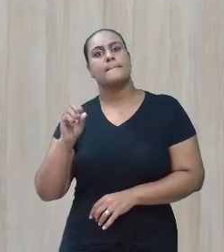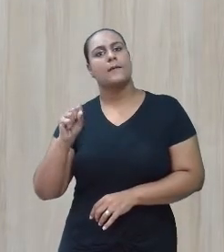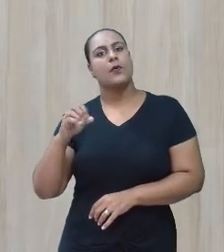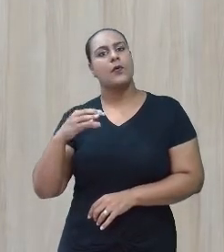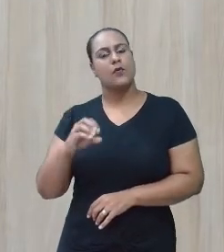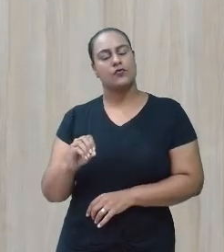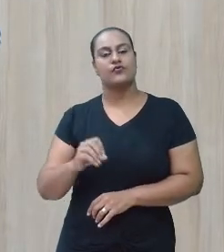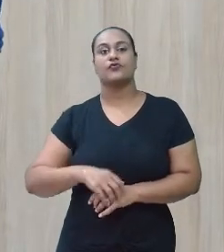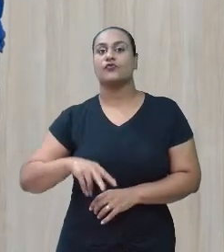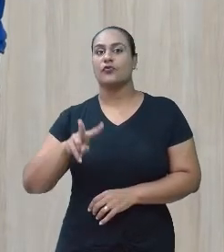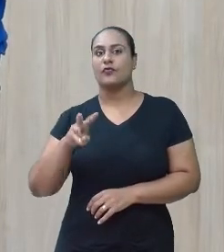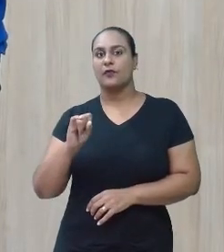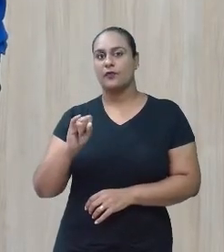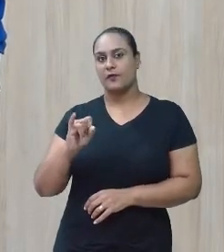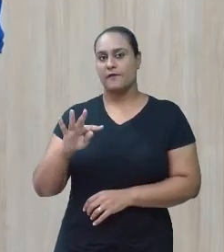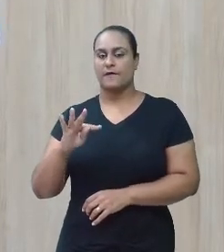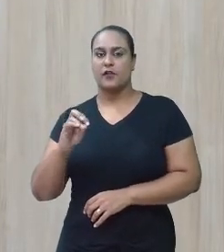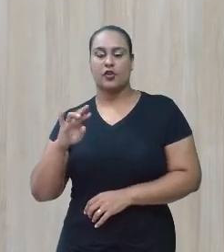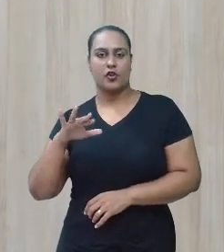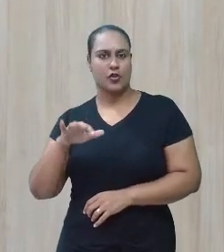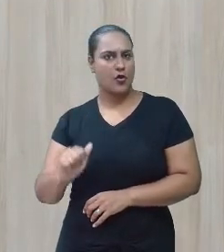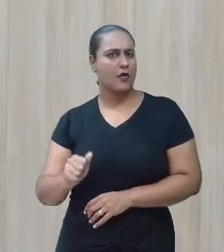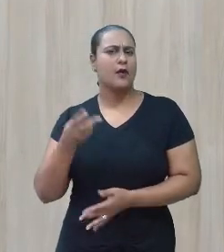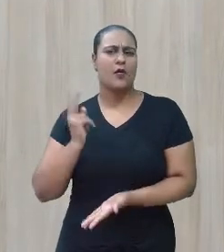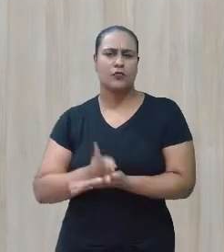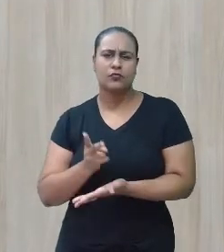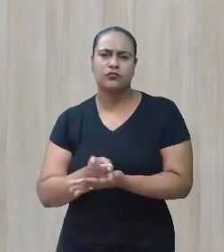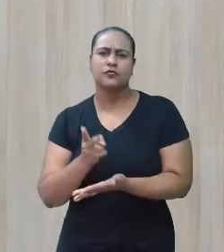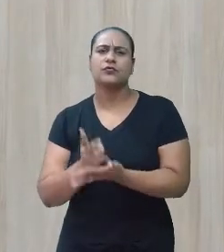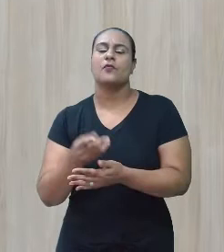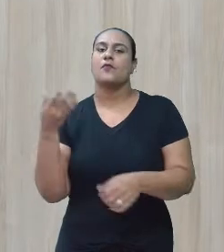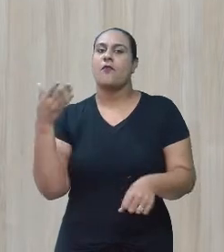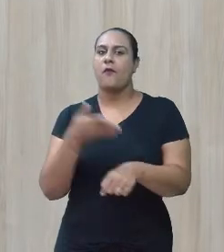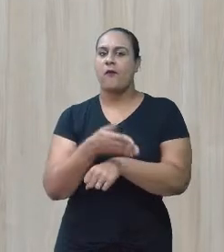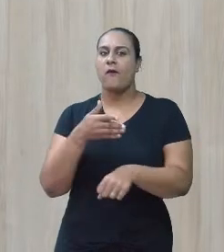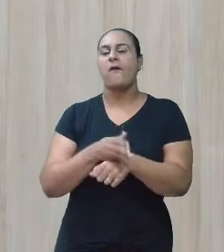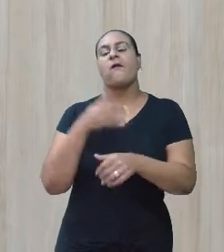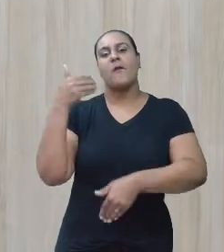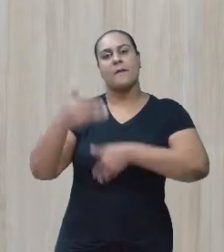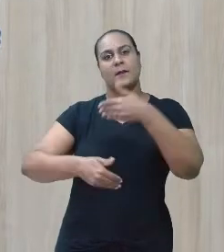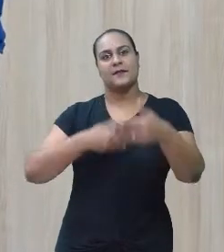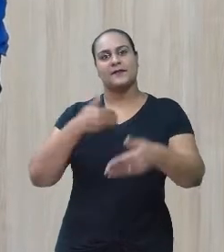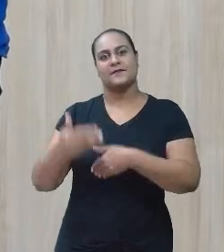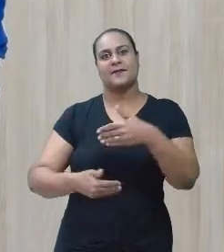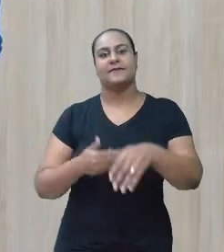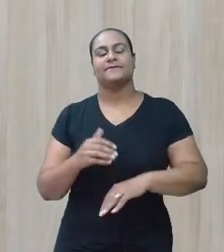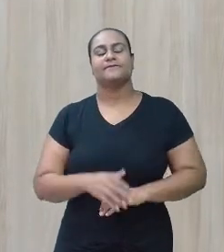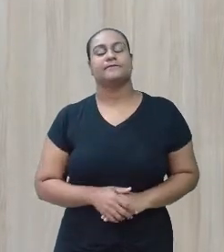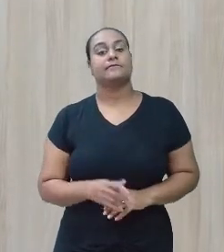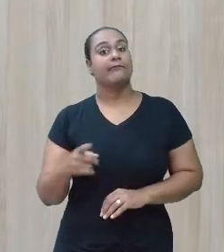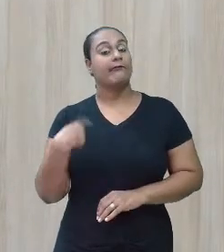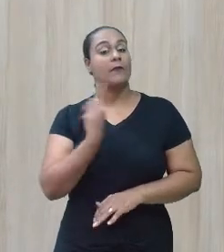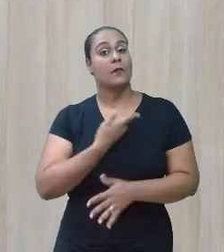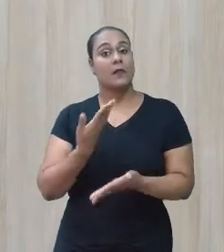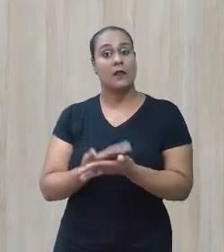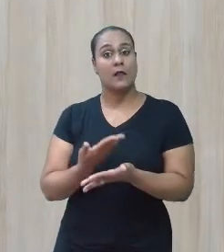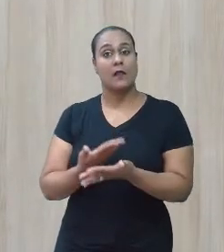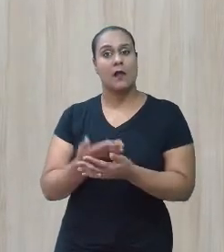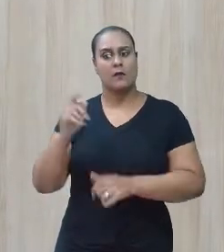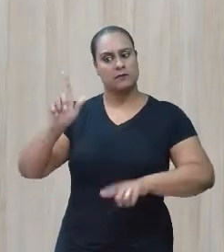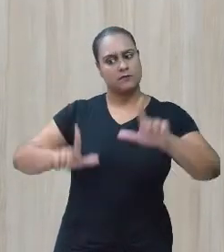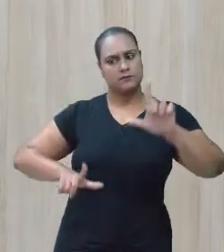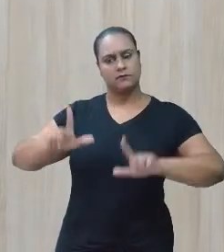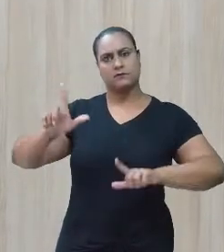sempre lá contribuindo lá no YouTube. Continue, Vitória, muito bem. Isso é muito bom. E nossas aulas são na